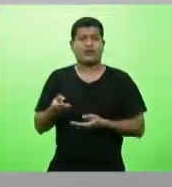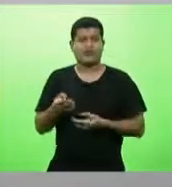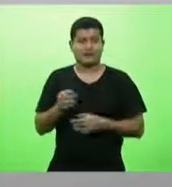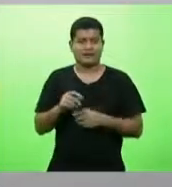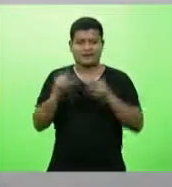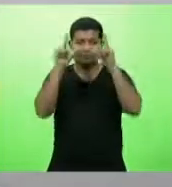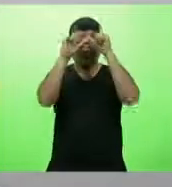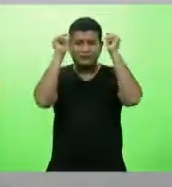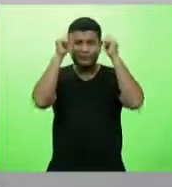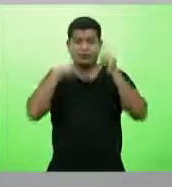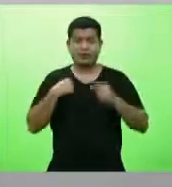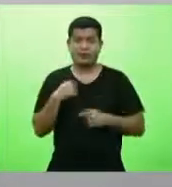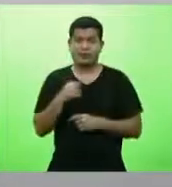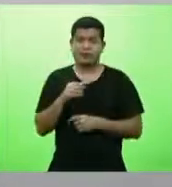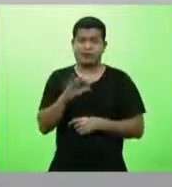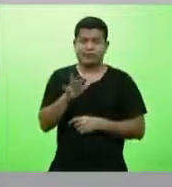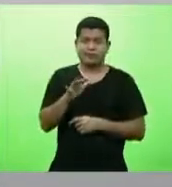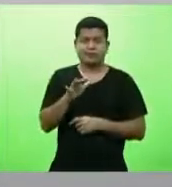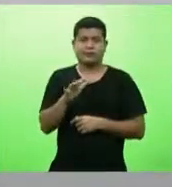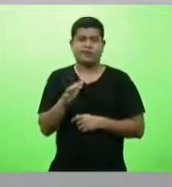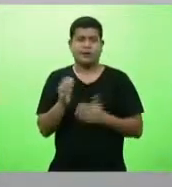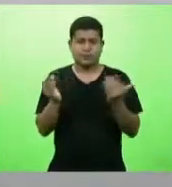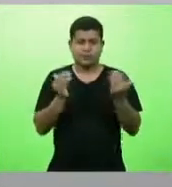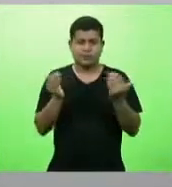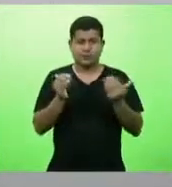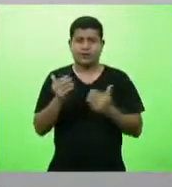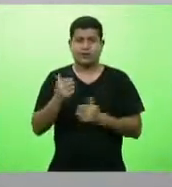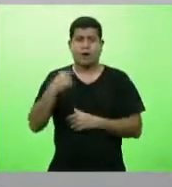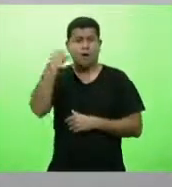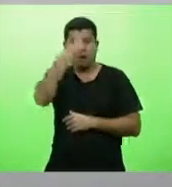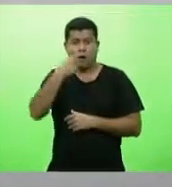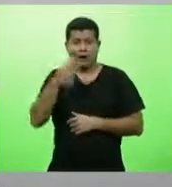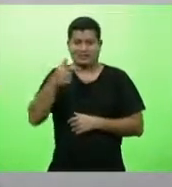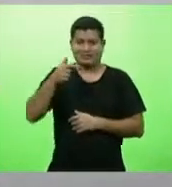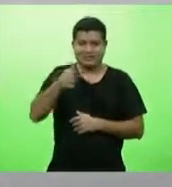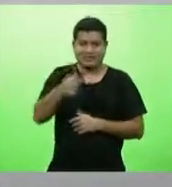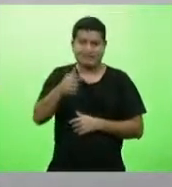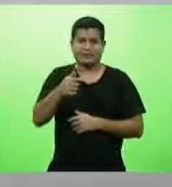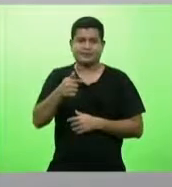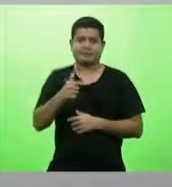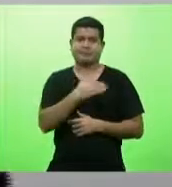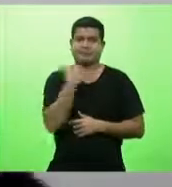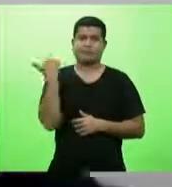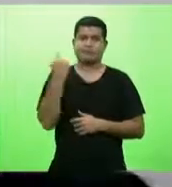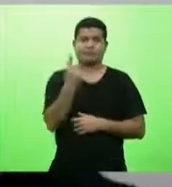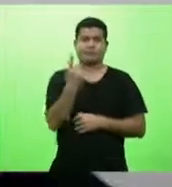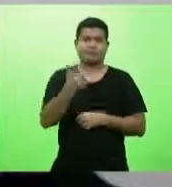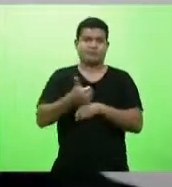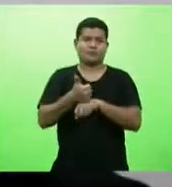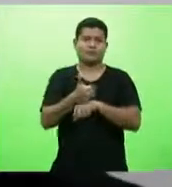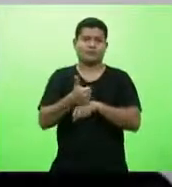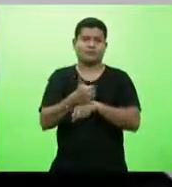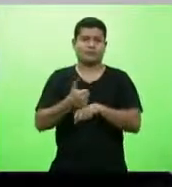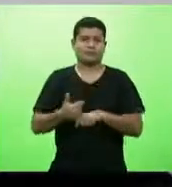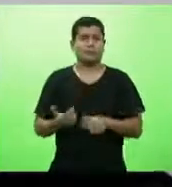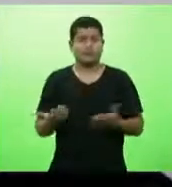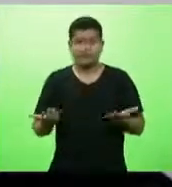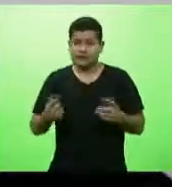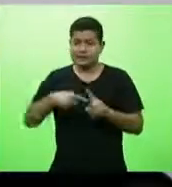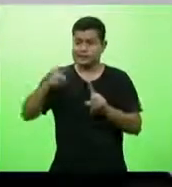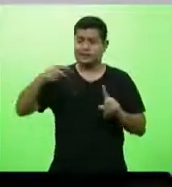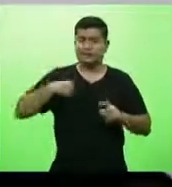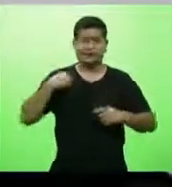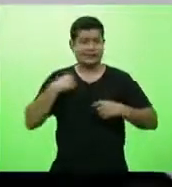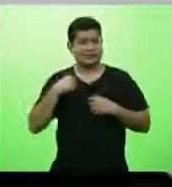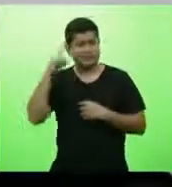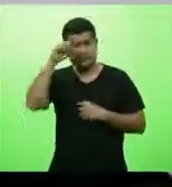cada 7 horas e meia. Então, são dados apavorantes, né, que estão aí colocados e que exigem realmente